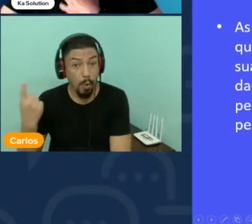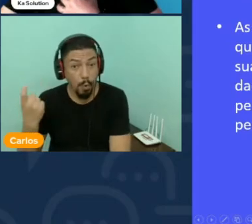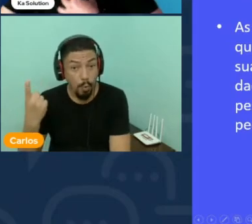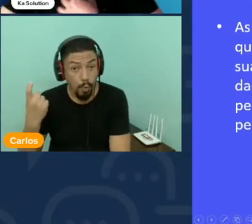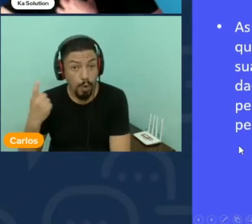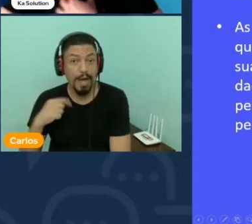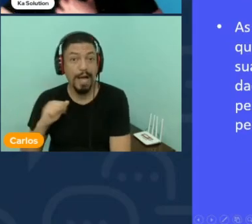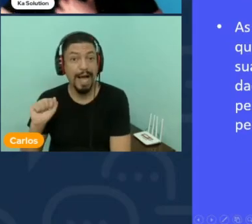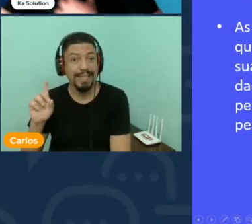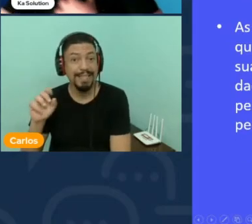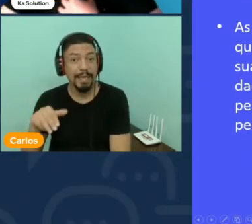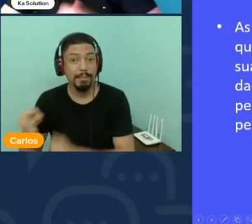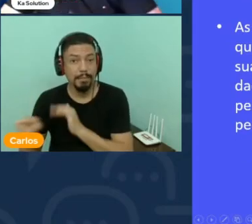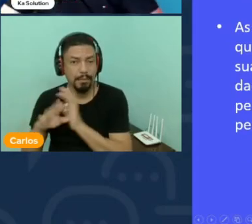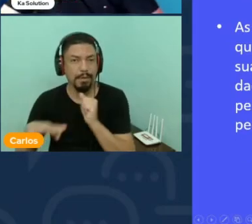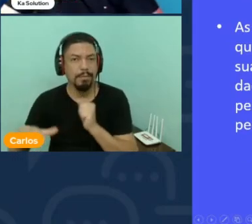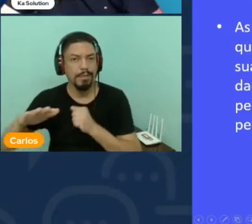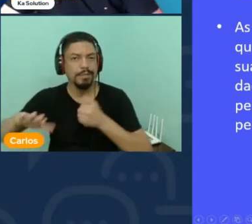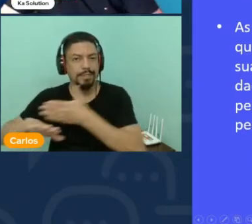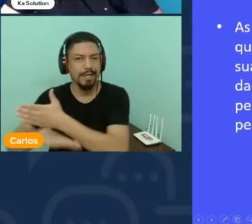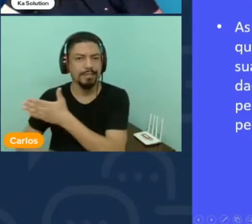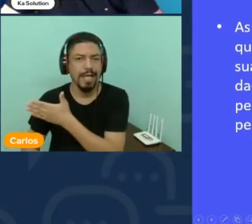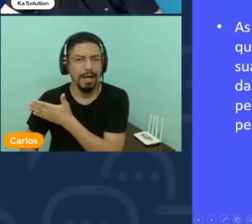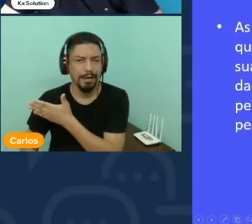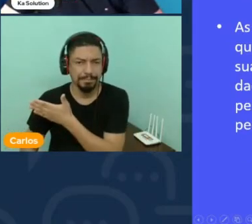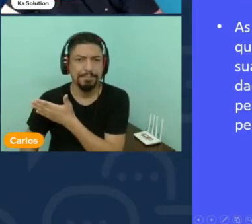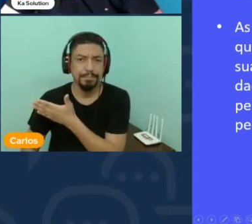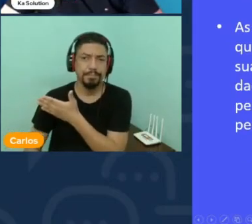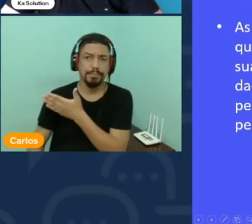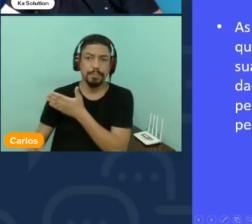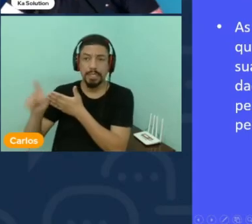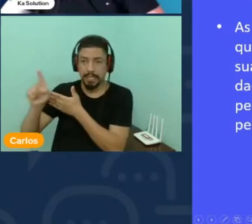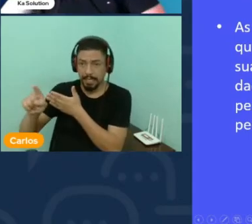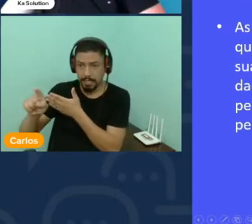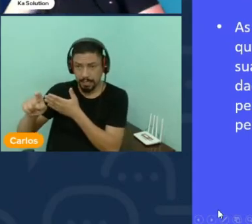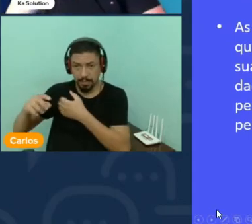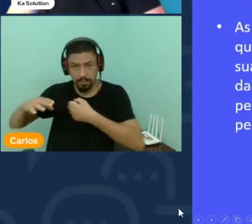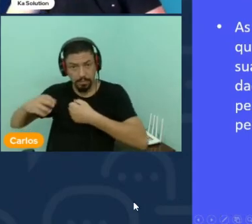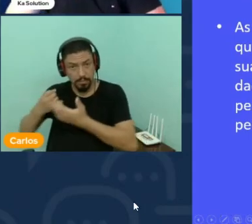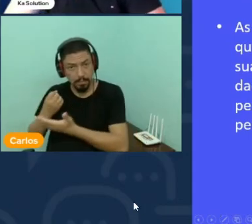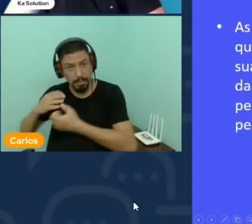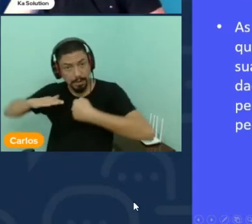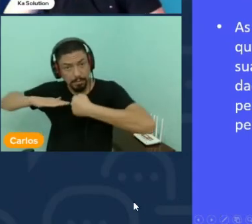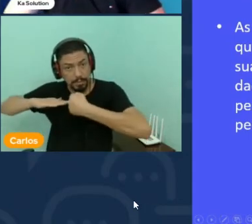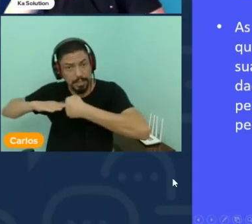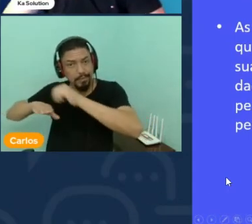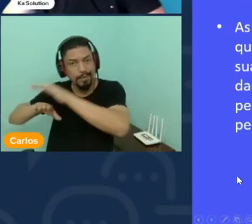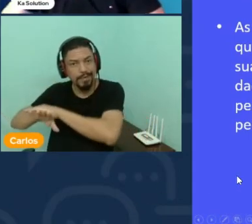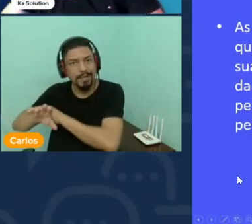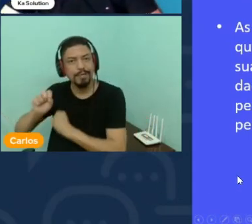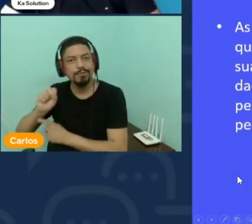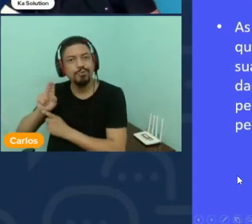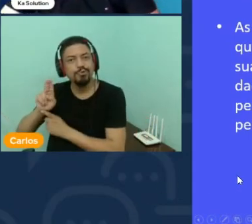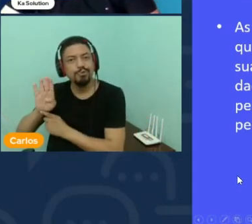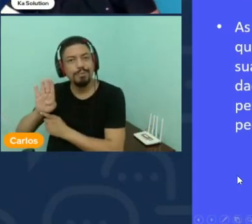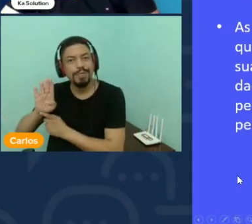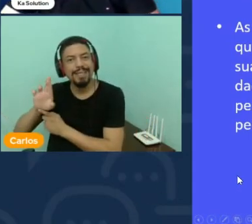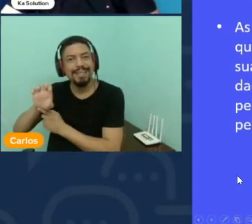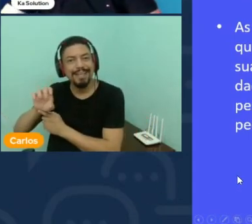daquele ambiente, posso acessar. Então, eu vou colocar os meus bancos de dados numa